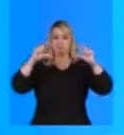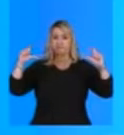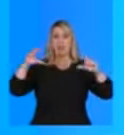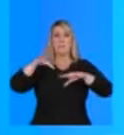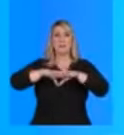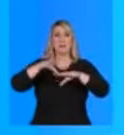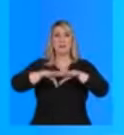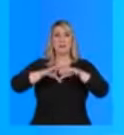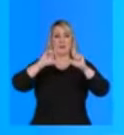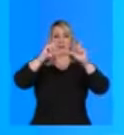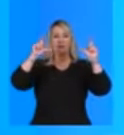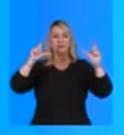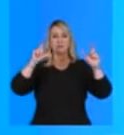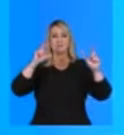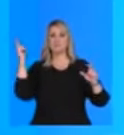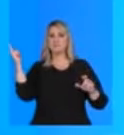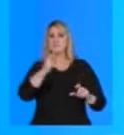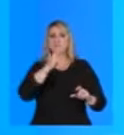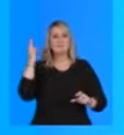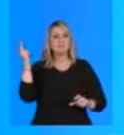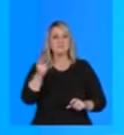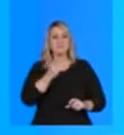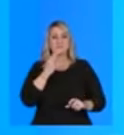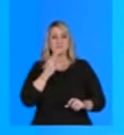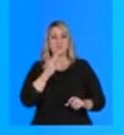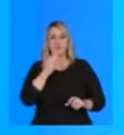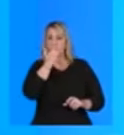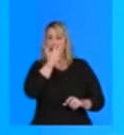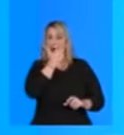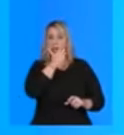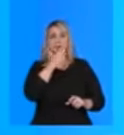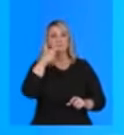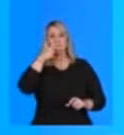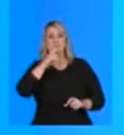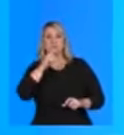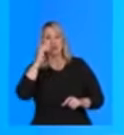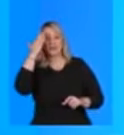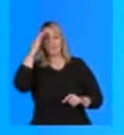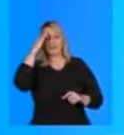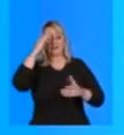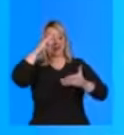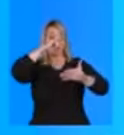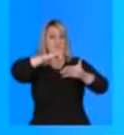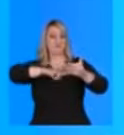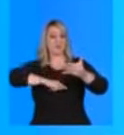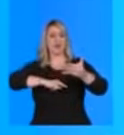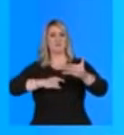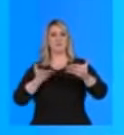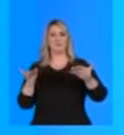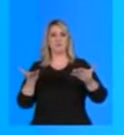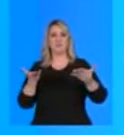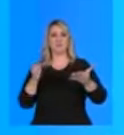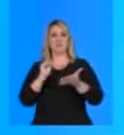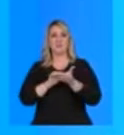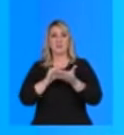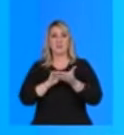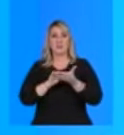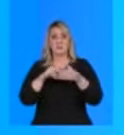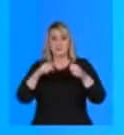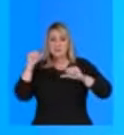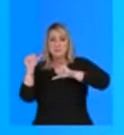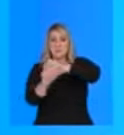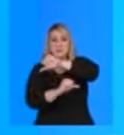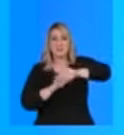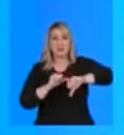matemática Não estão conseguindo fazer a interpretação de um texto isso é que precisa mudar